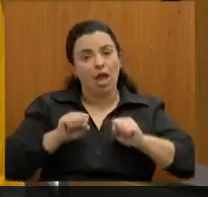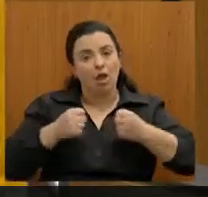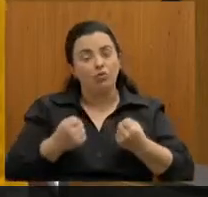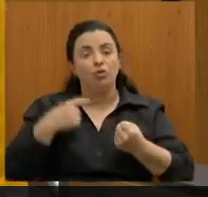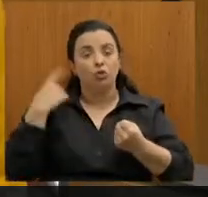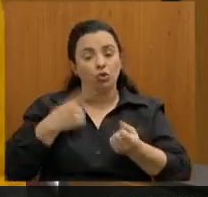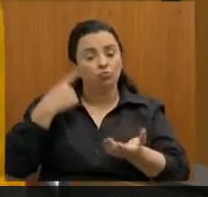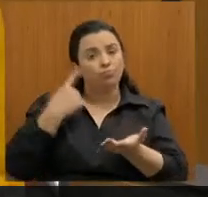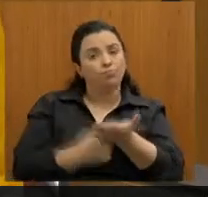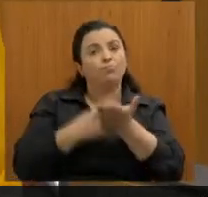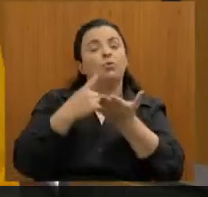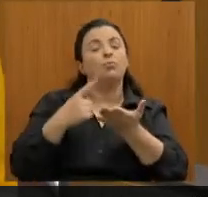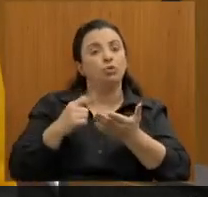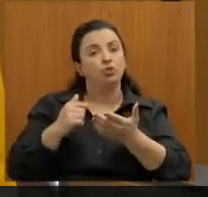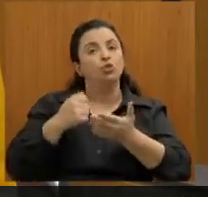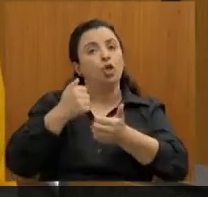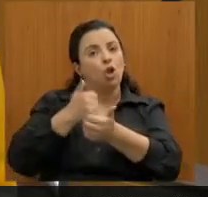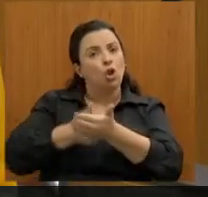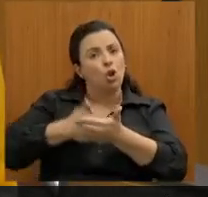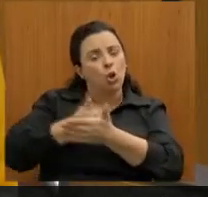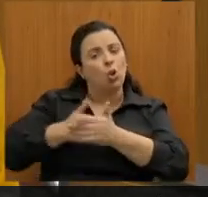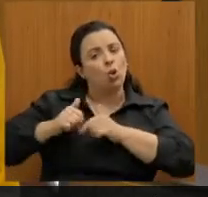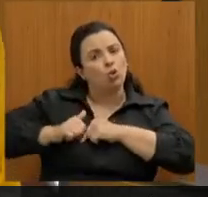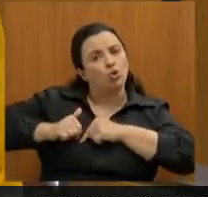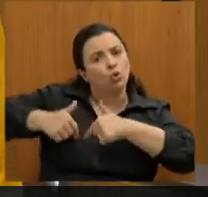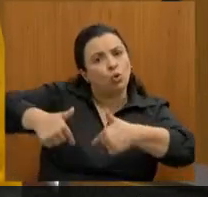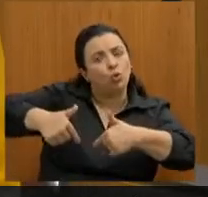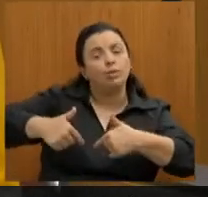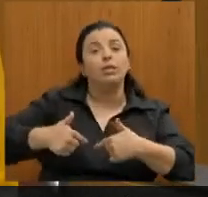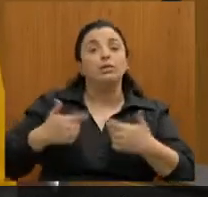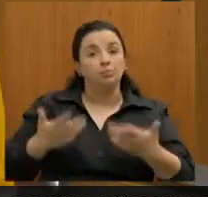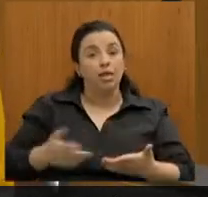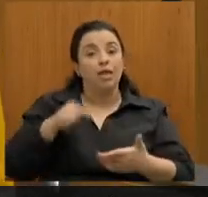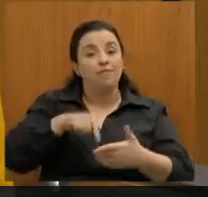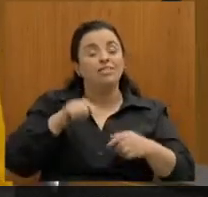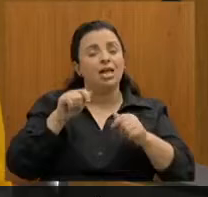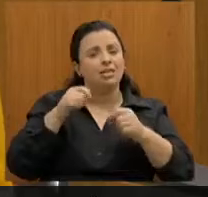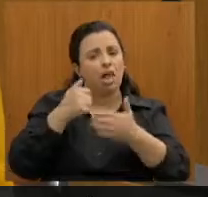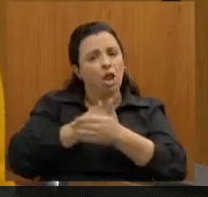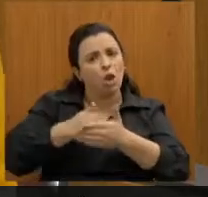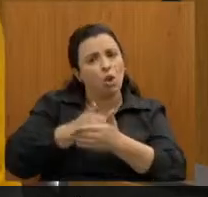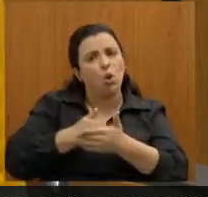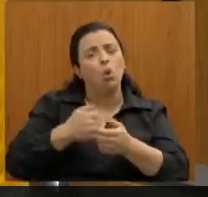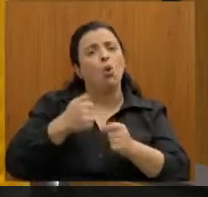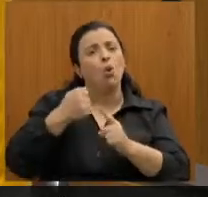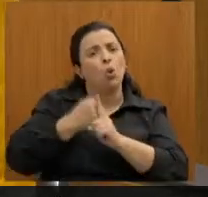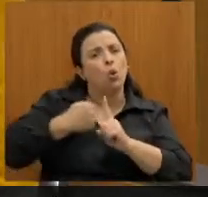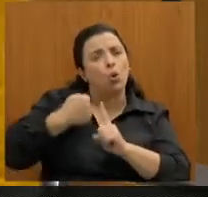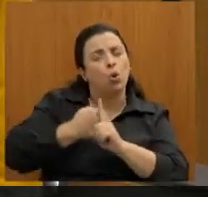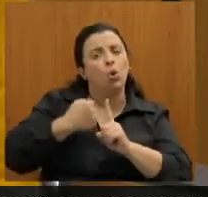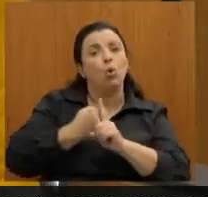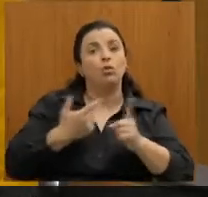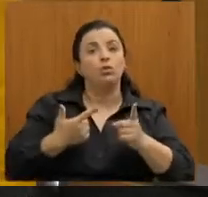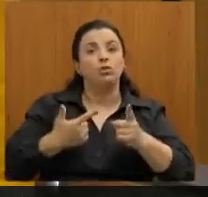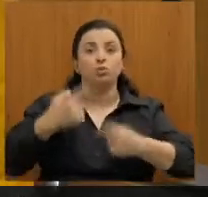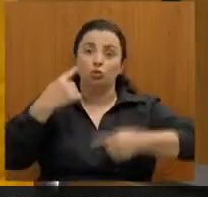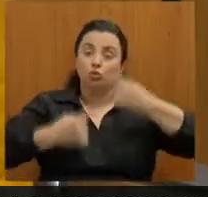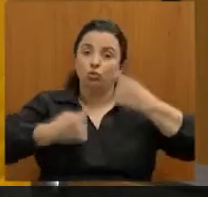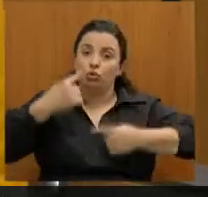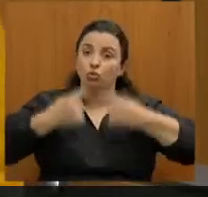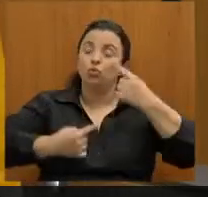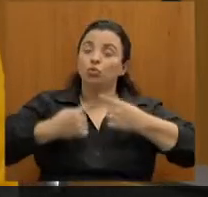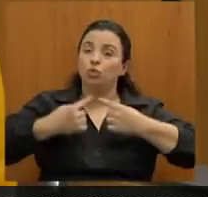compromisso de fazer é essa pauta e essa luta disputando políticas públicas na área da